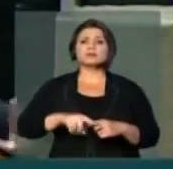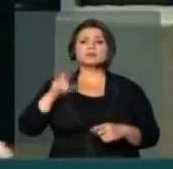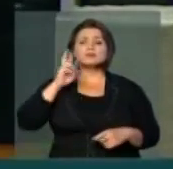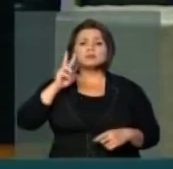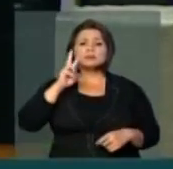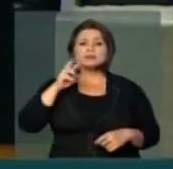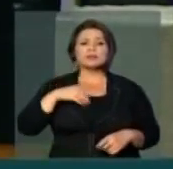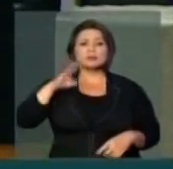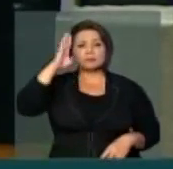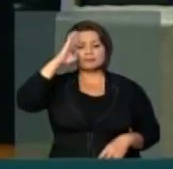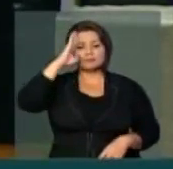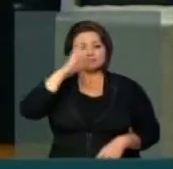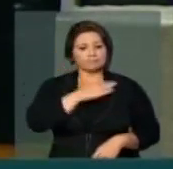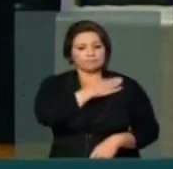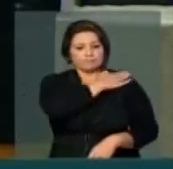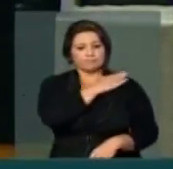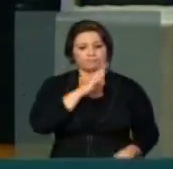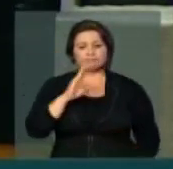história, ditadura militar.